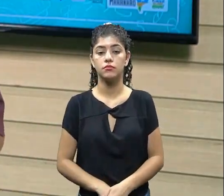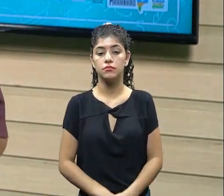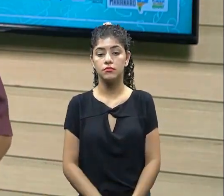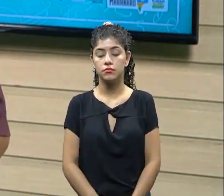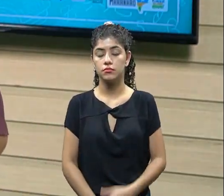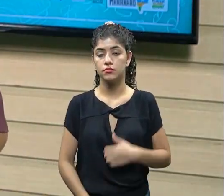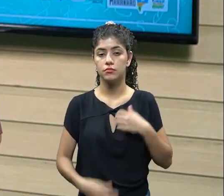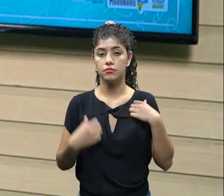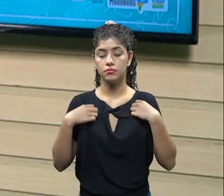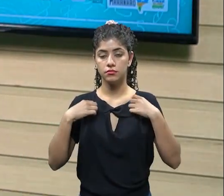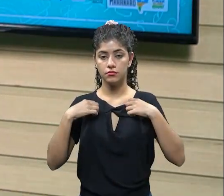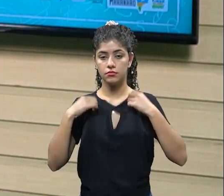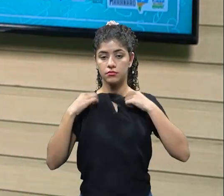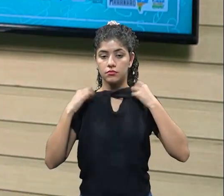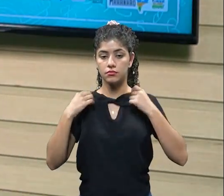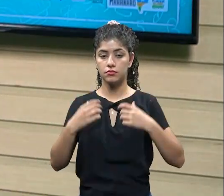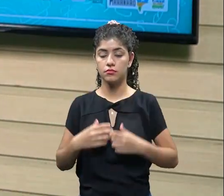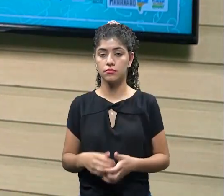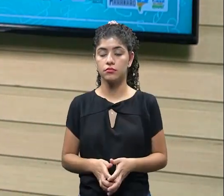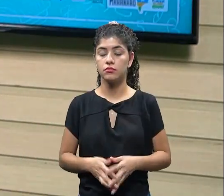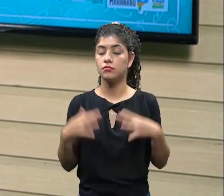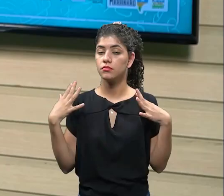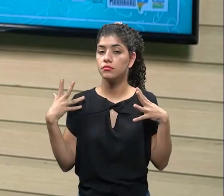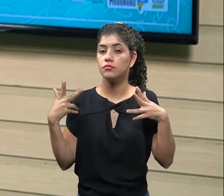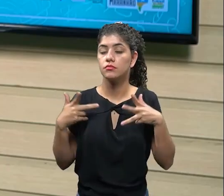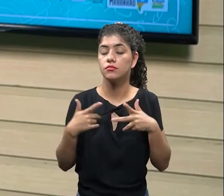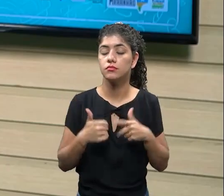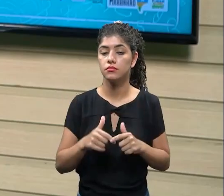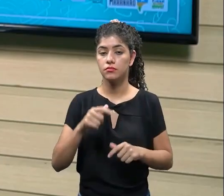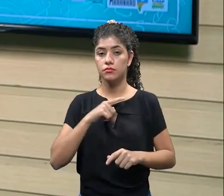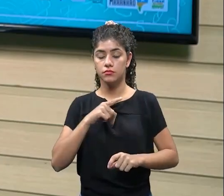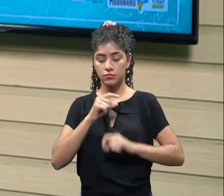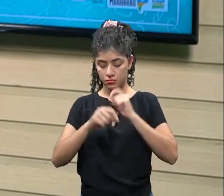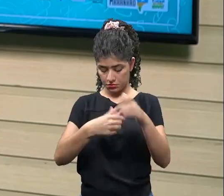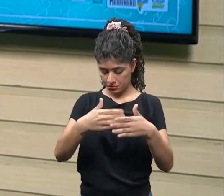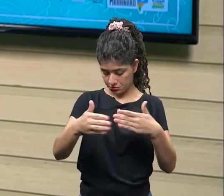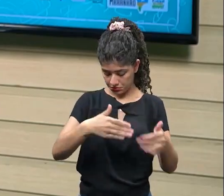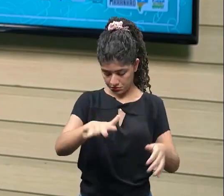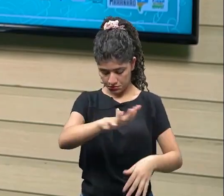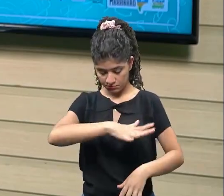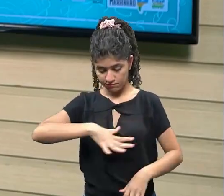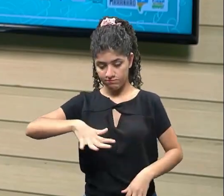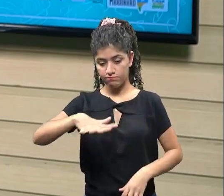Só uma ressalva. Tudo isso está relacionado a qualquer área